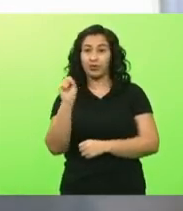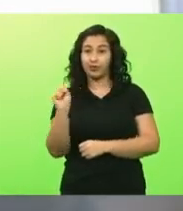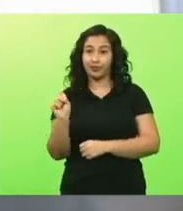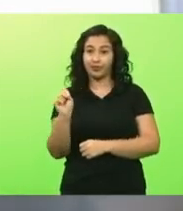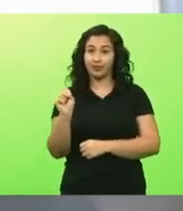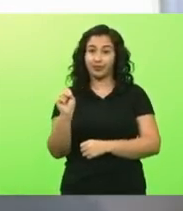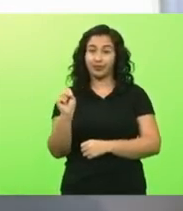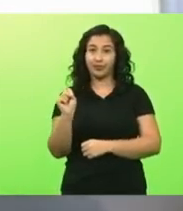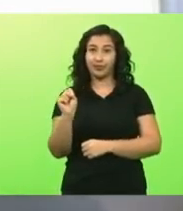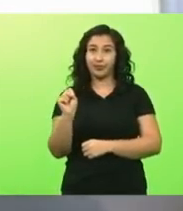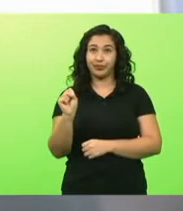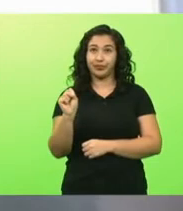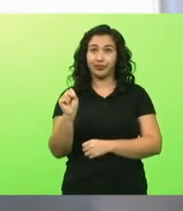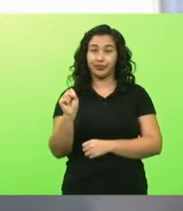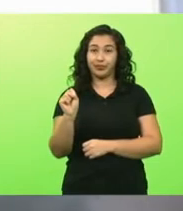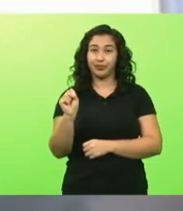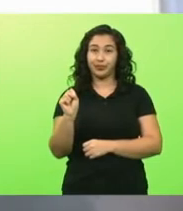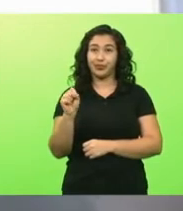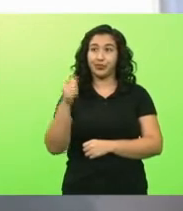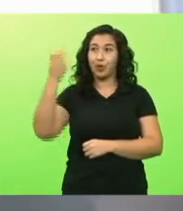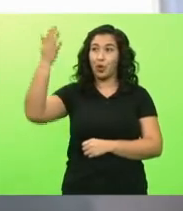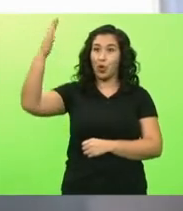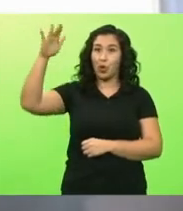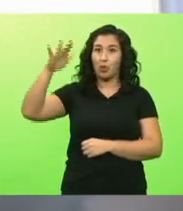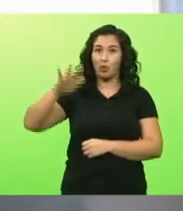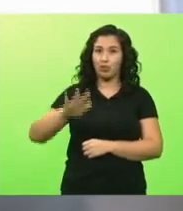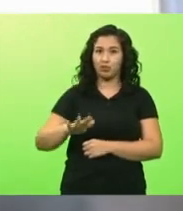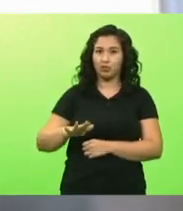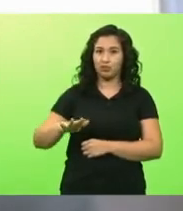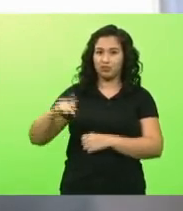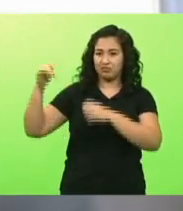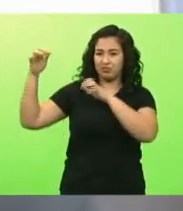o deslizamento e enchentes,